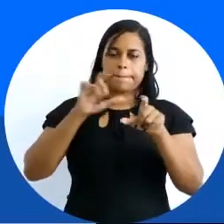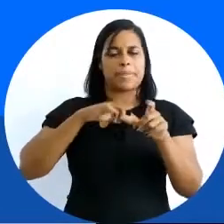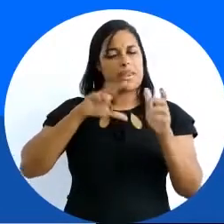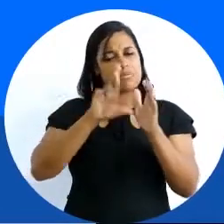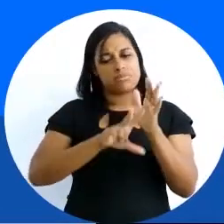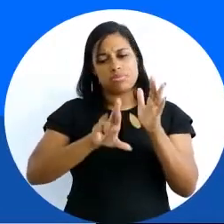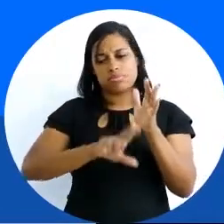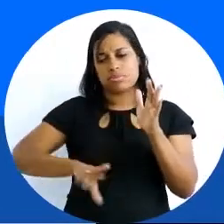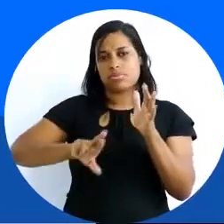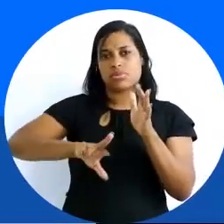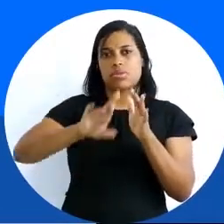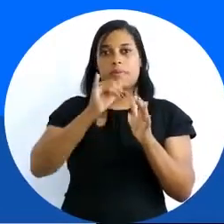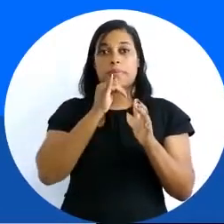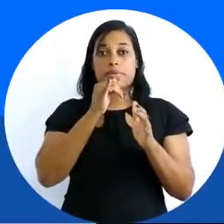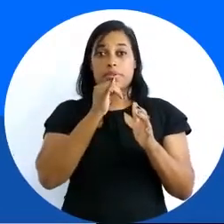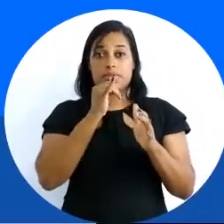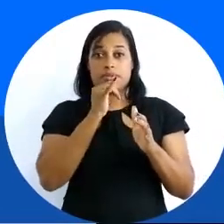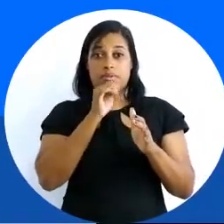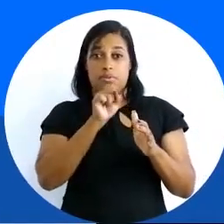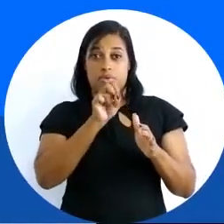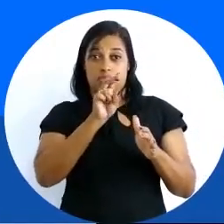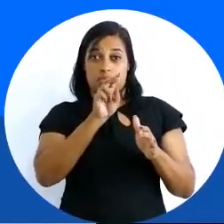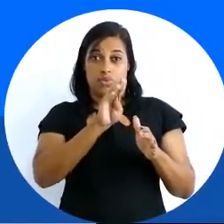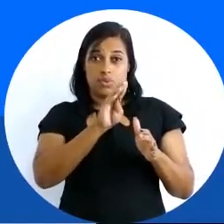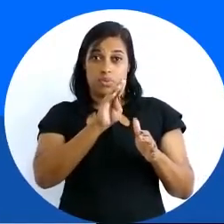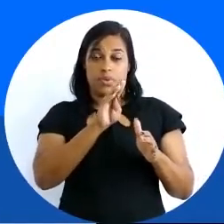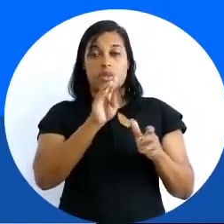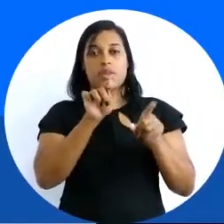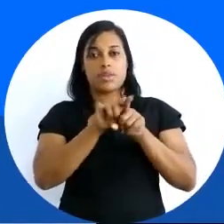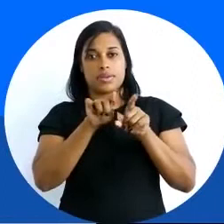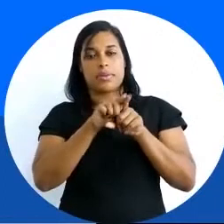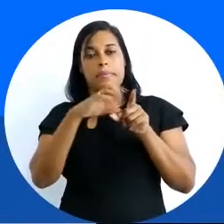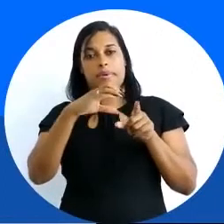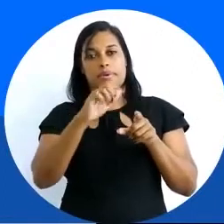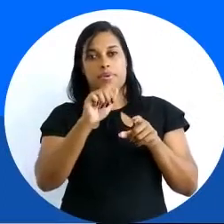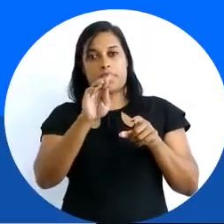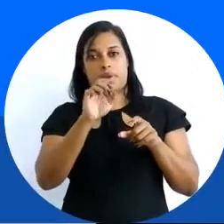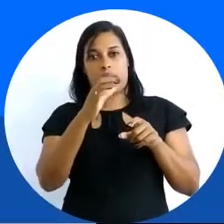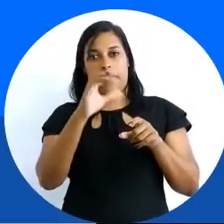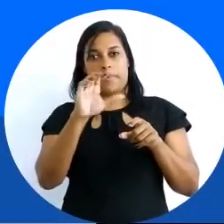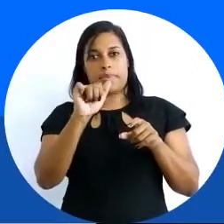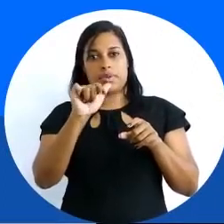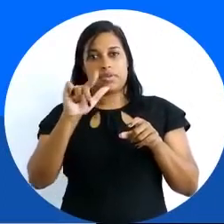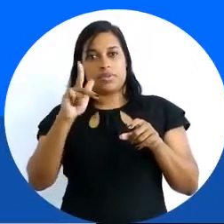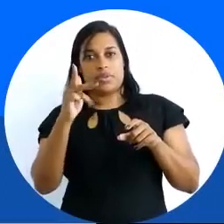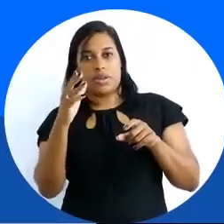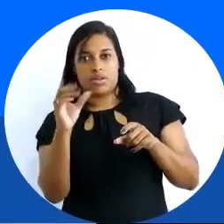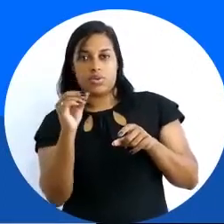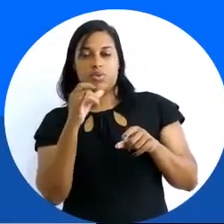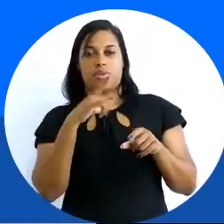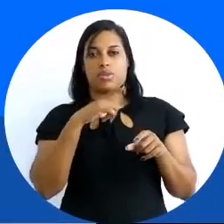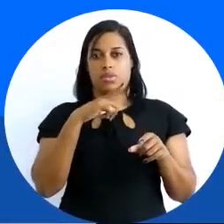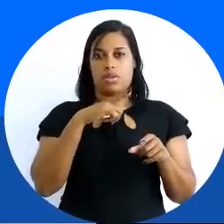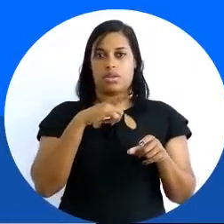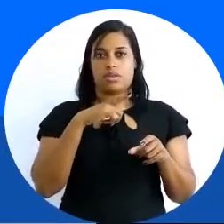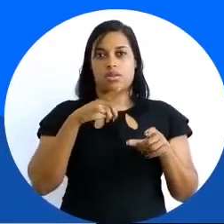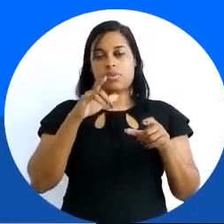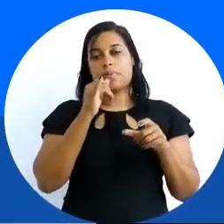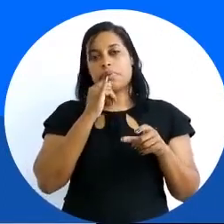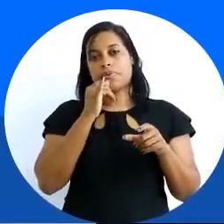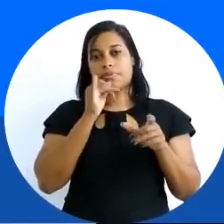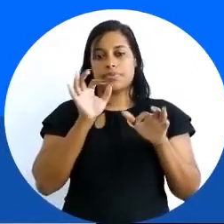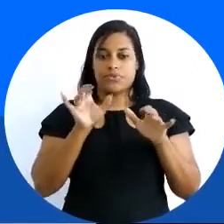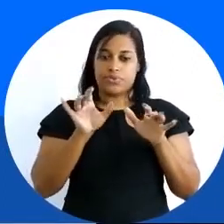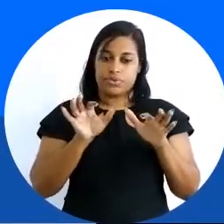um recuo, por exemplo, do subcabeçalho e do cabeçalho. Então, na imagem aqui a gente tem um exemplo. O cabeçalho é